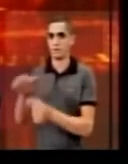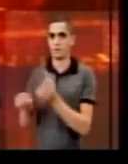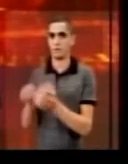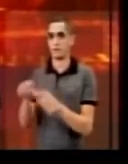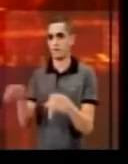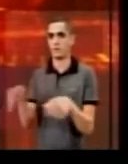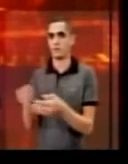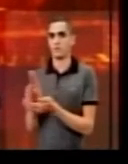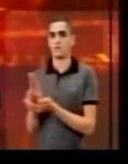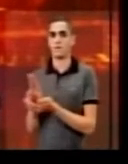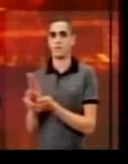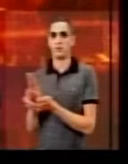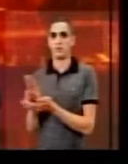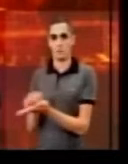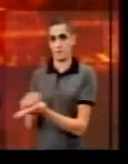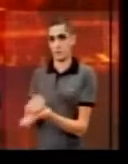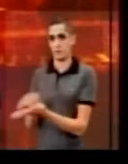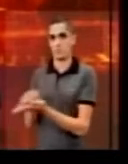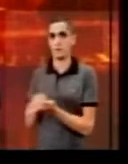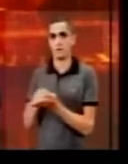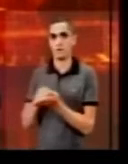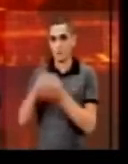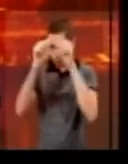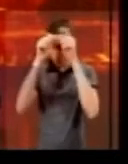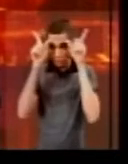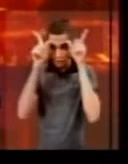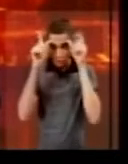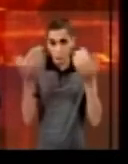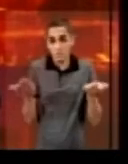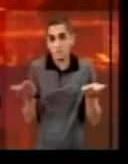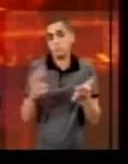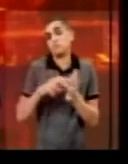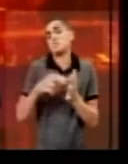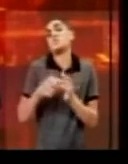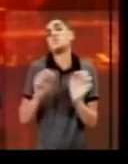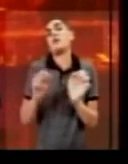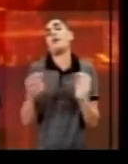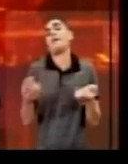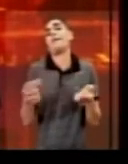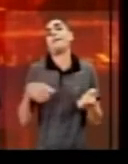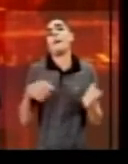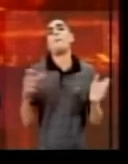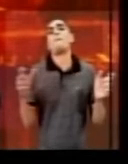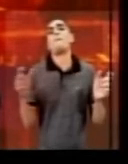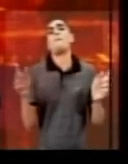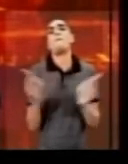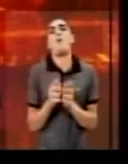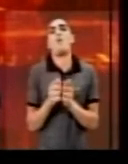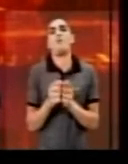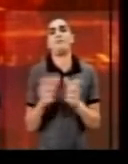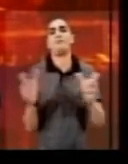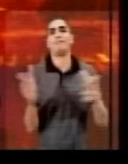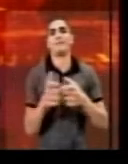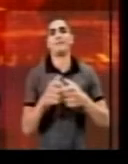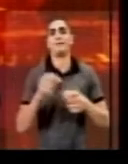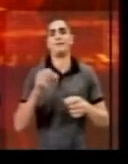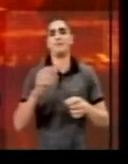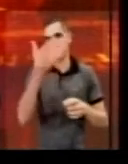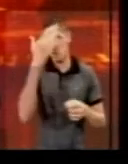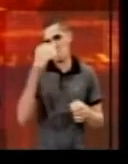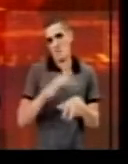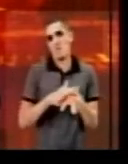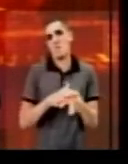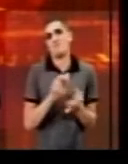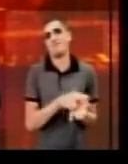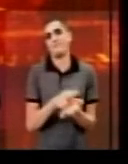são menos graves que os anteriores. Não podemos dizer isso ainda. O que nós podemos dizer é que essas enfermarias,